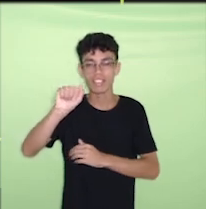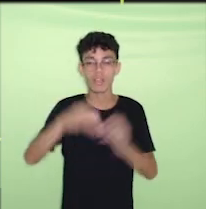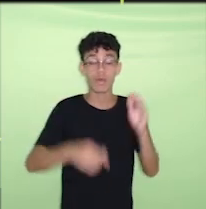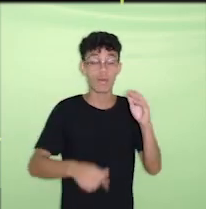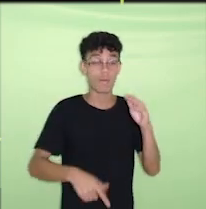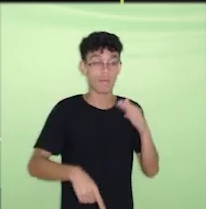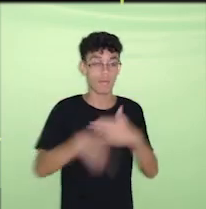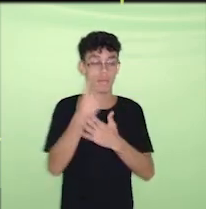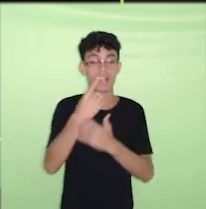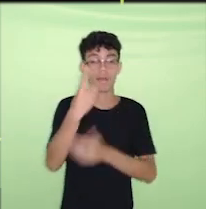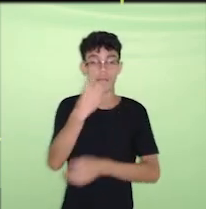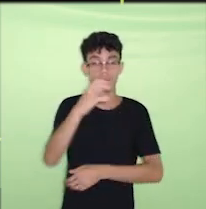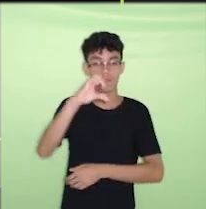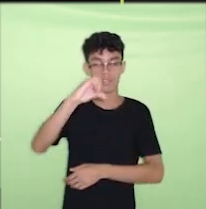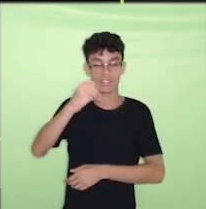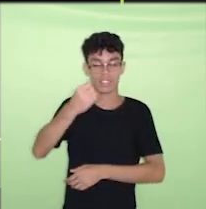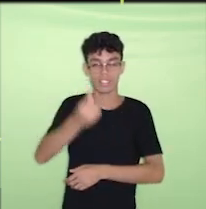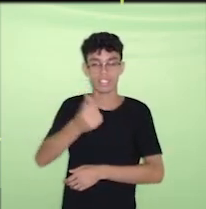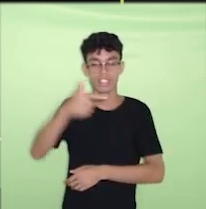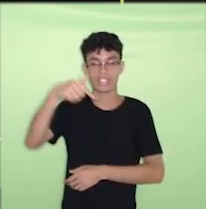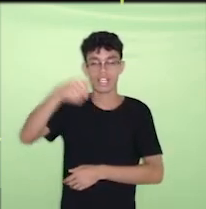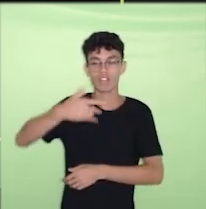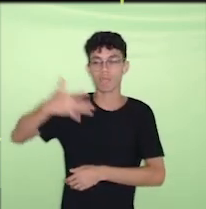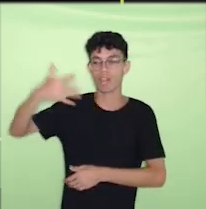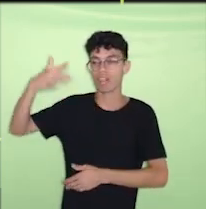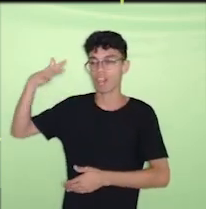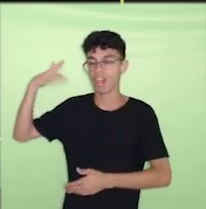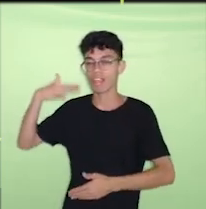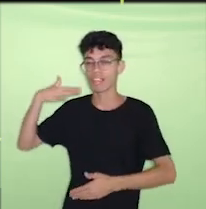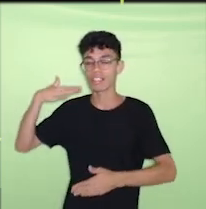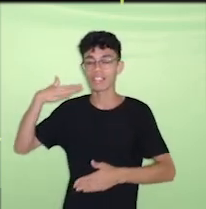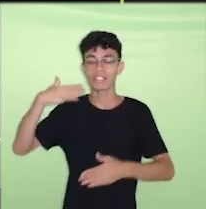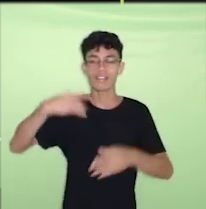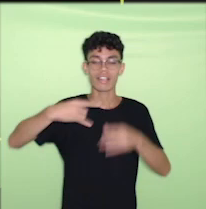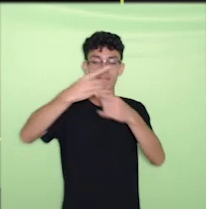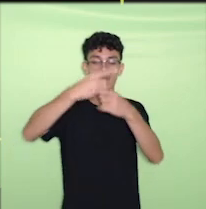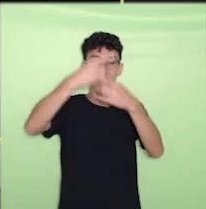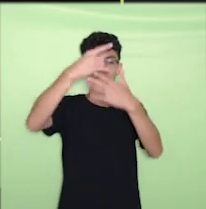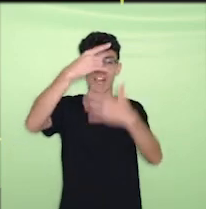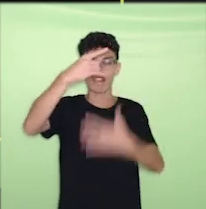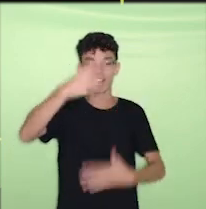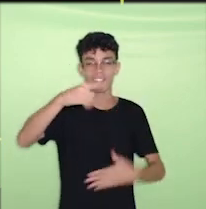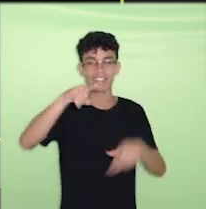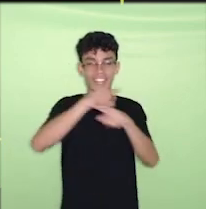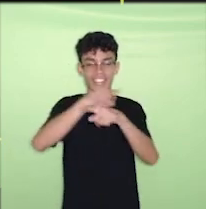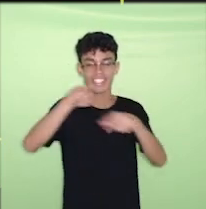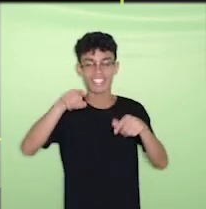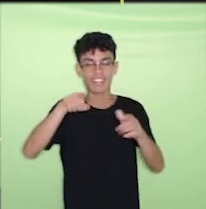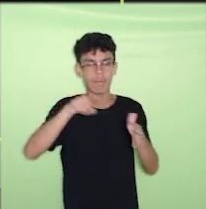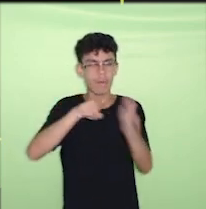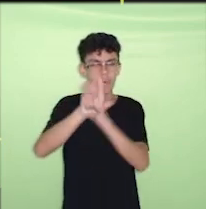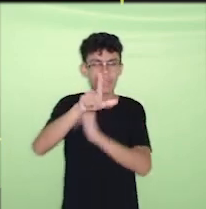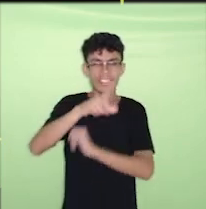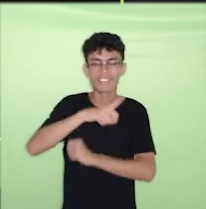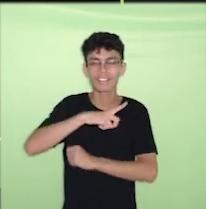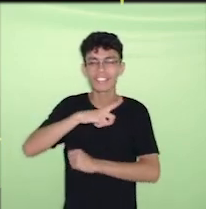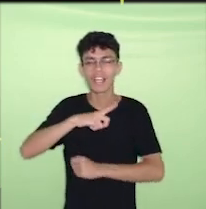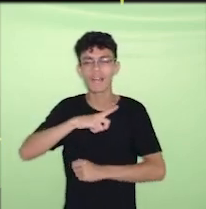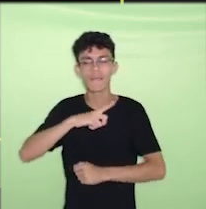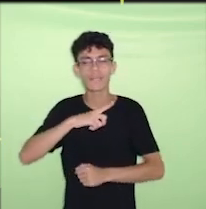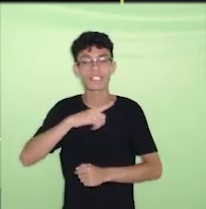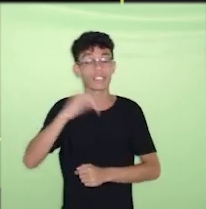em 1967. E a gente vai abrir um bate-papo aqui para quem quiser ter alguma pergunta.